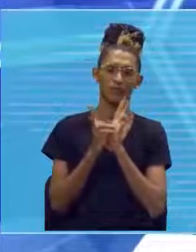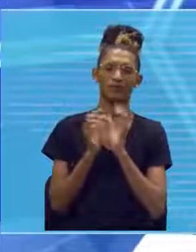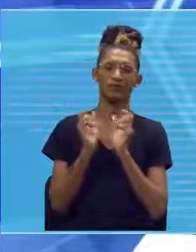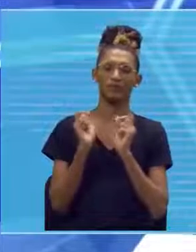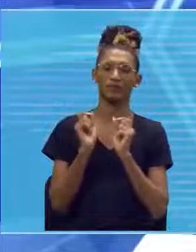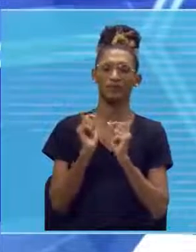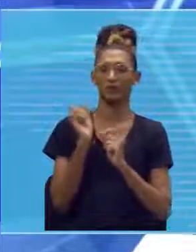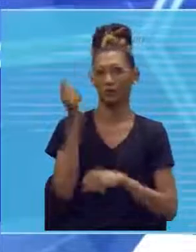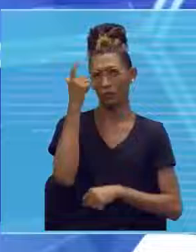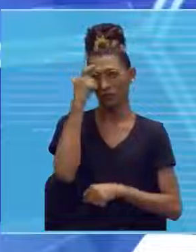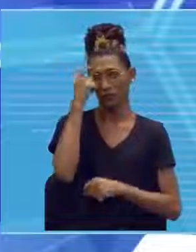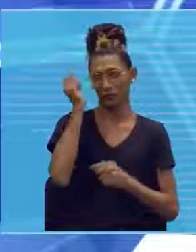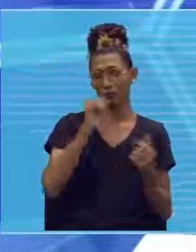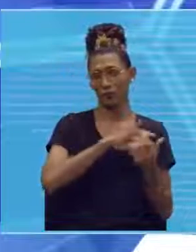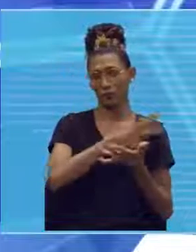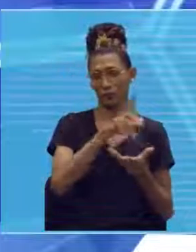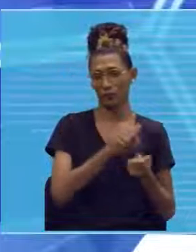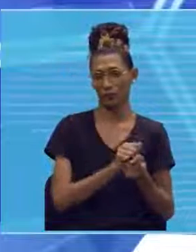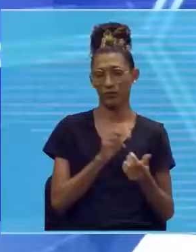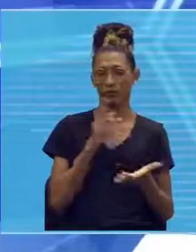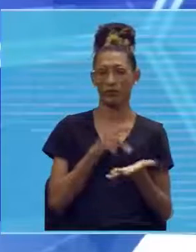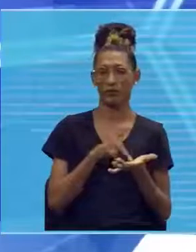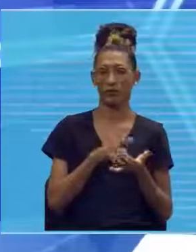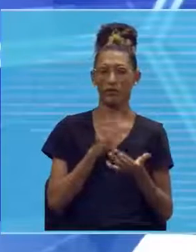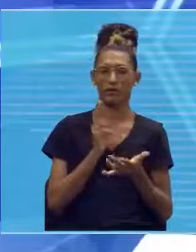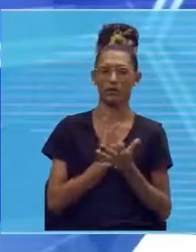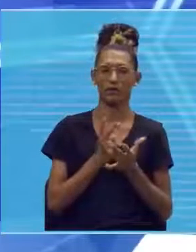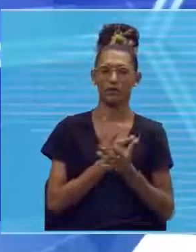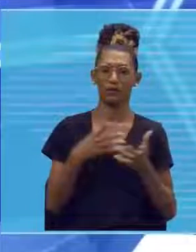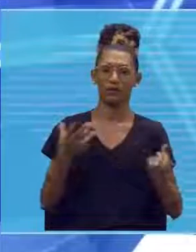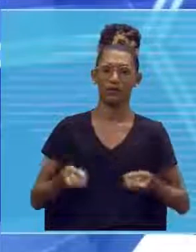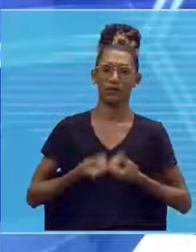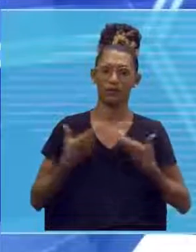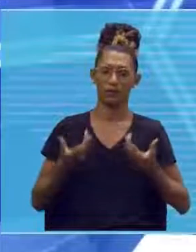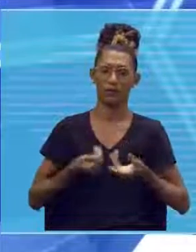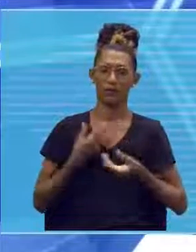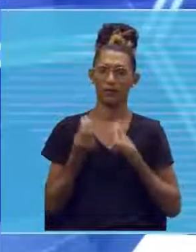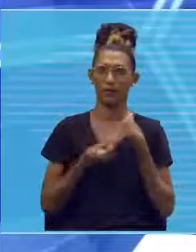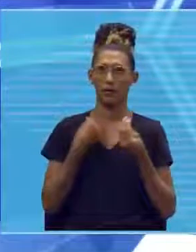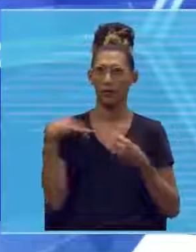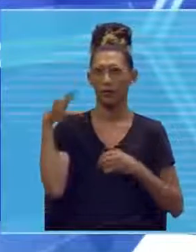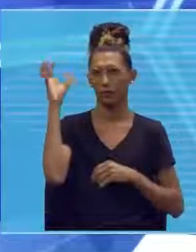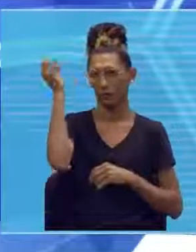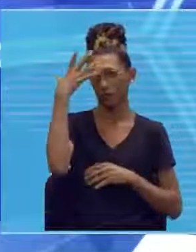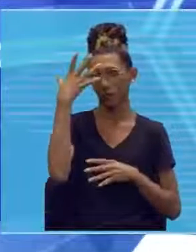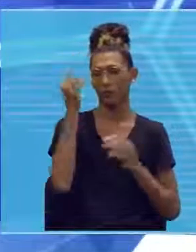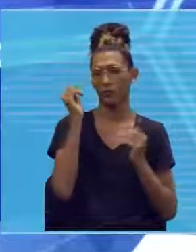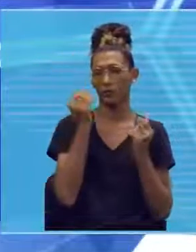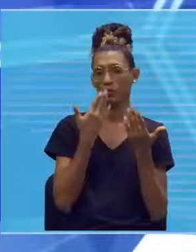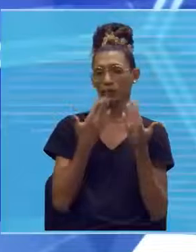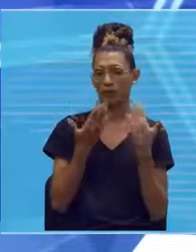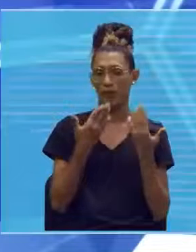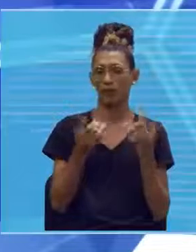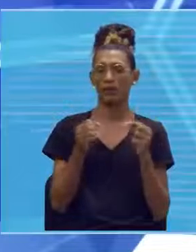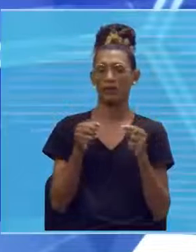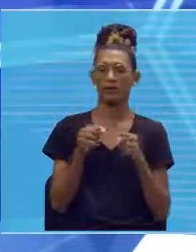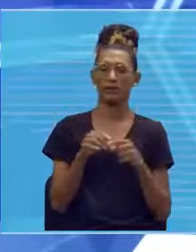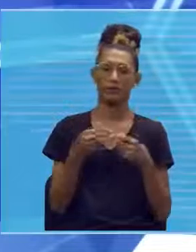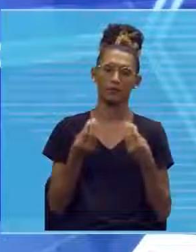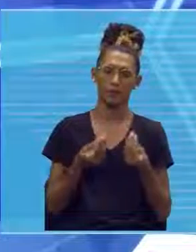ideia de que o mundo verdadeiro se expressa em uma luminosidade incomparável e